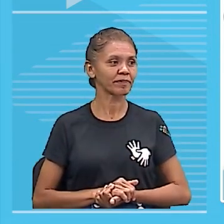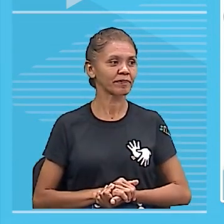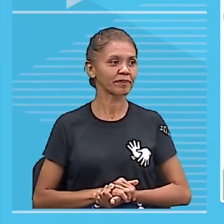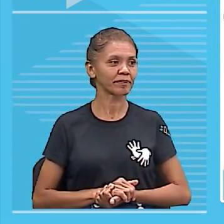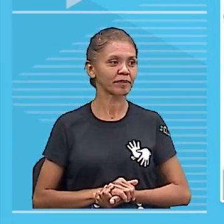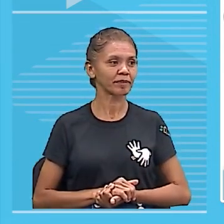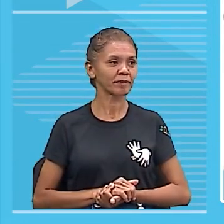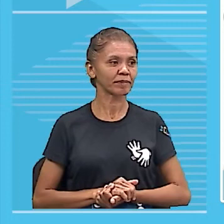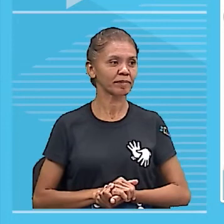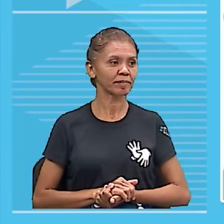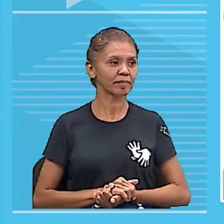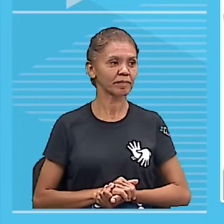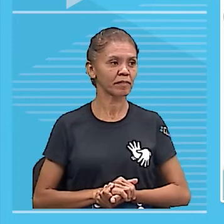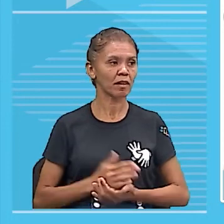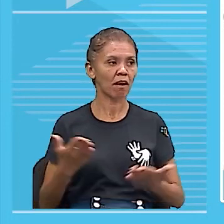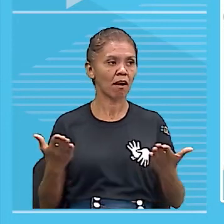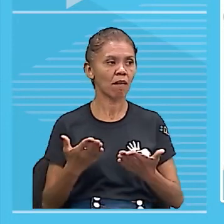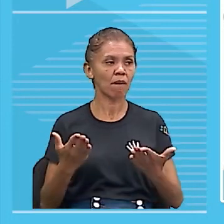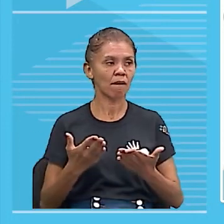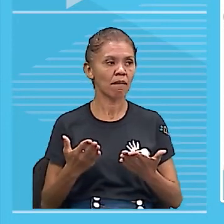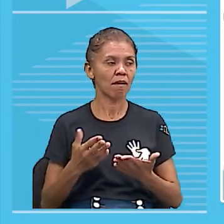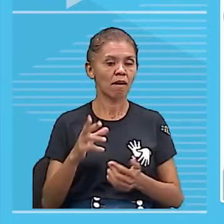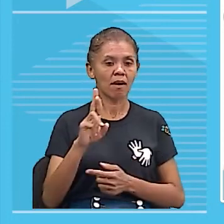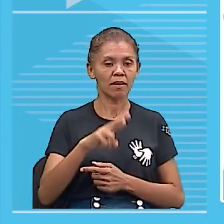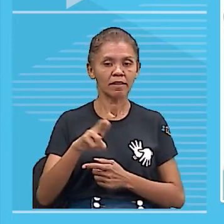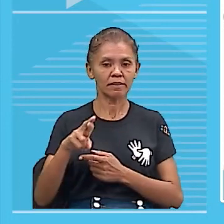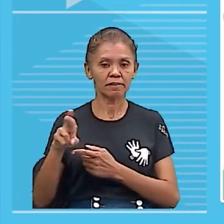e a resistência equivalente